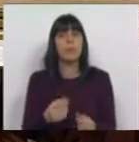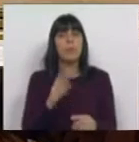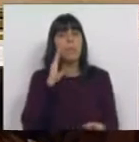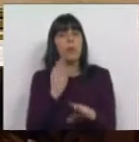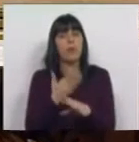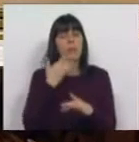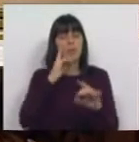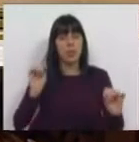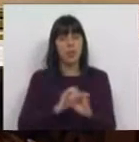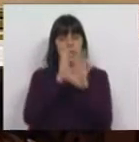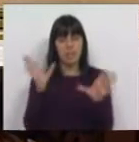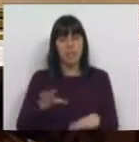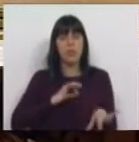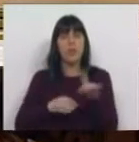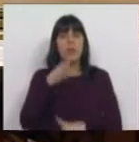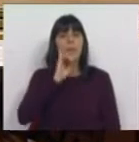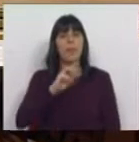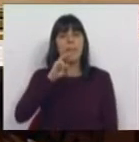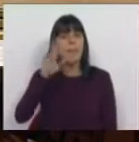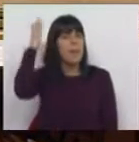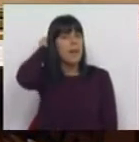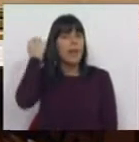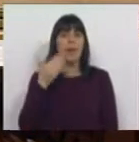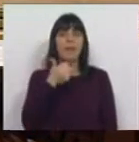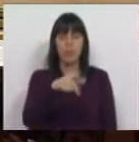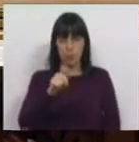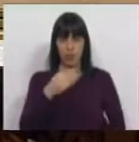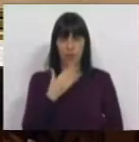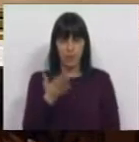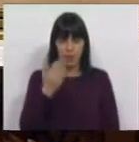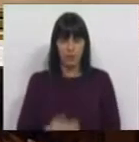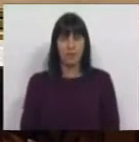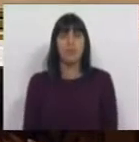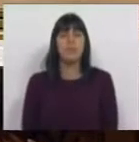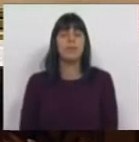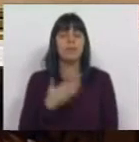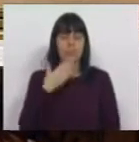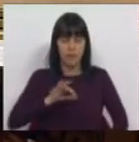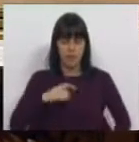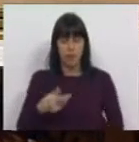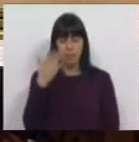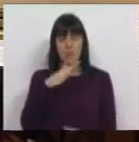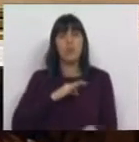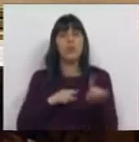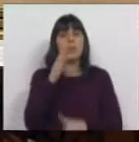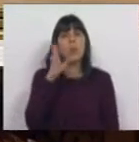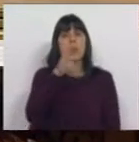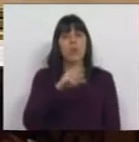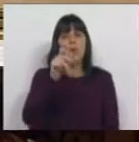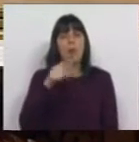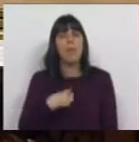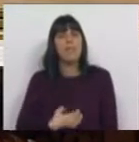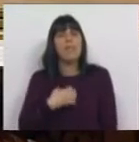Para um último pedido de esclarecimento, tem a palavra a senhora deputada Mariana Mortágua, do Bloco de Esquerda. Faz favor. Muito obrigada, senhor Presidente. O senhor deputado João Almeida